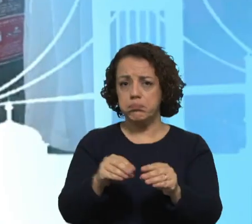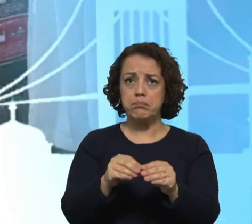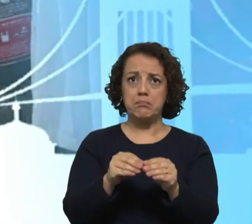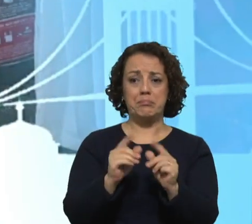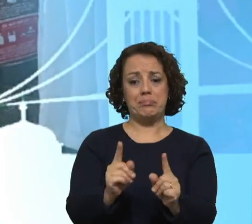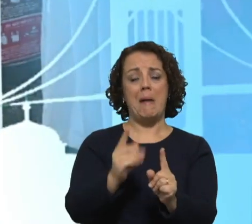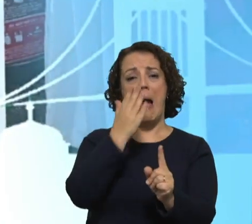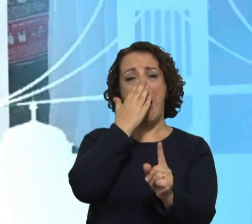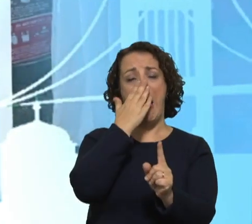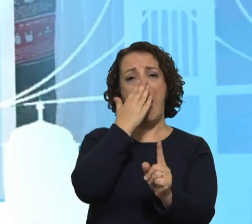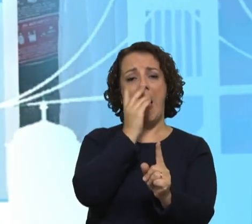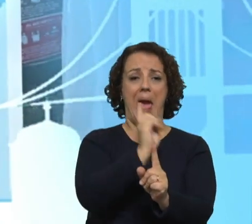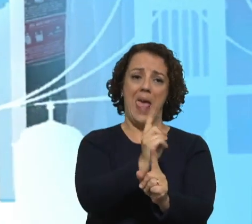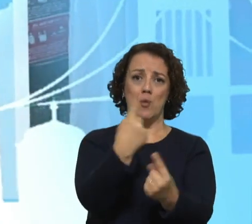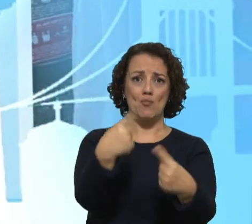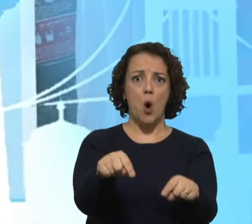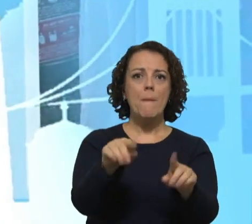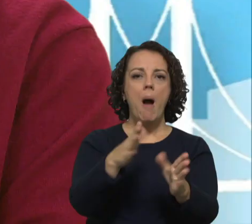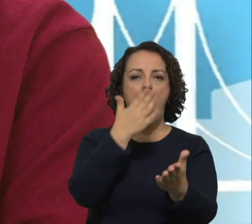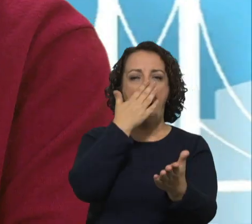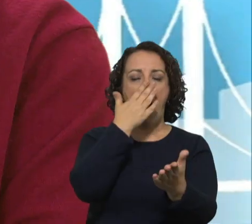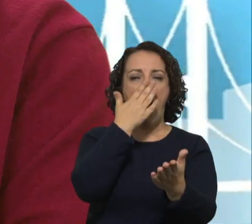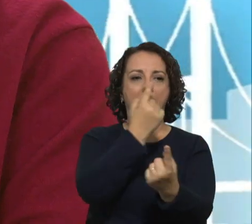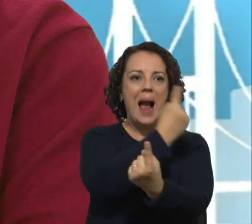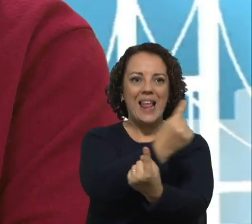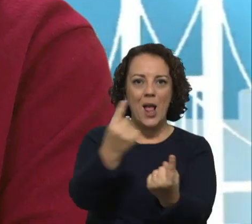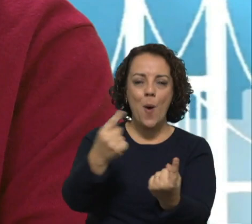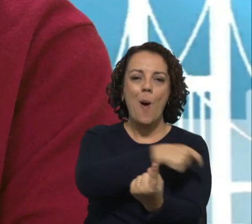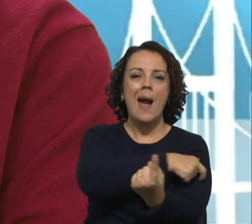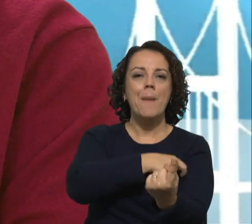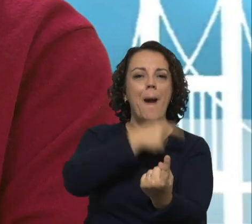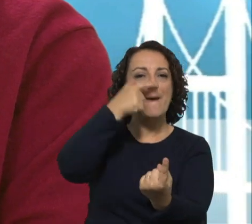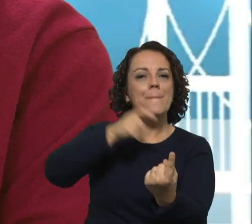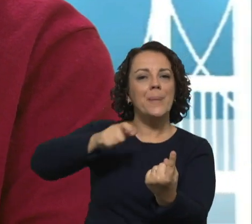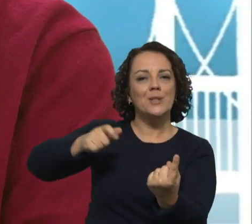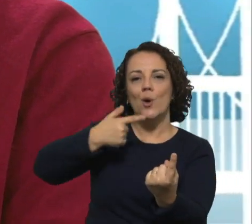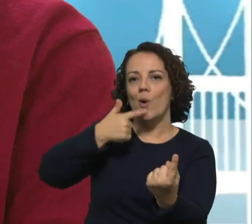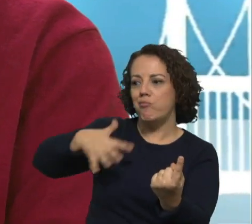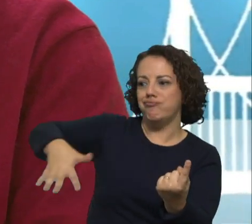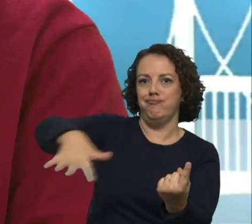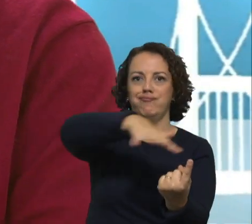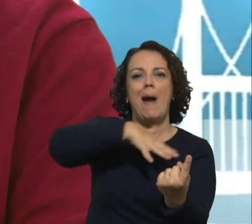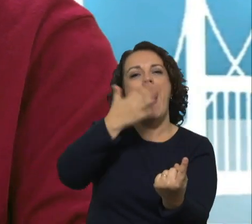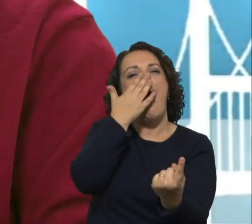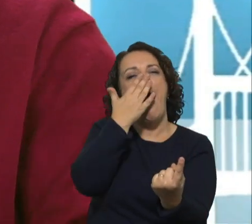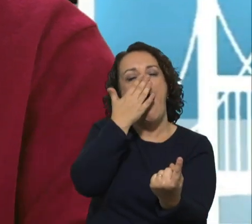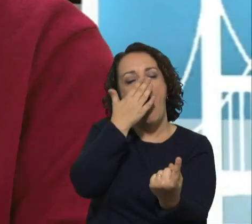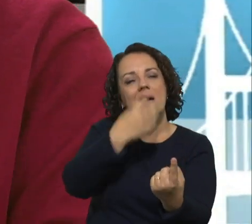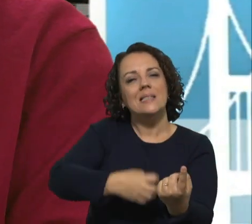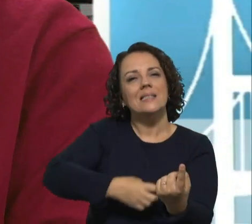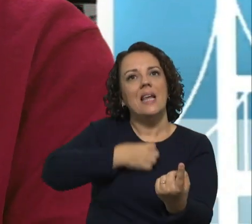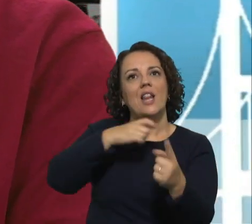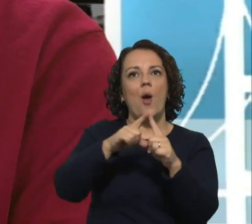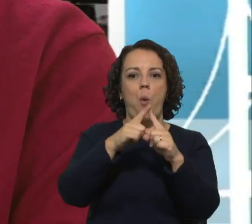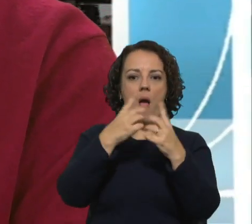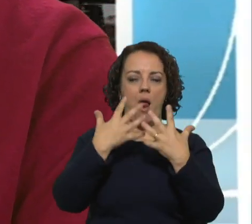representavam no fundo muita gente, não é? Portanto, cada um deles era como se representasse muita gente. Era como se fosse uma enorme sala de